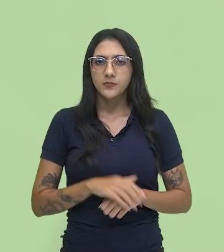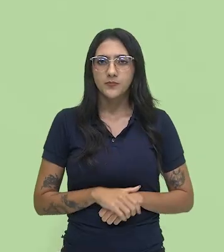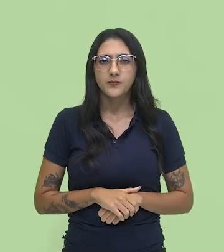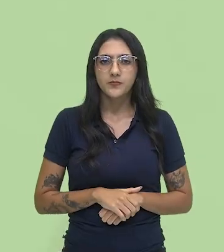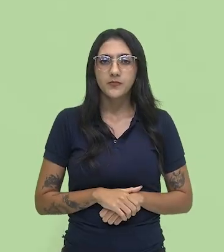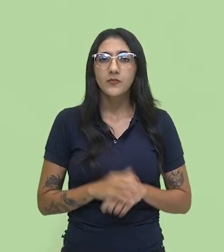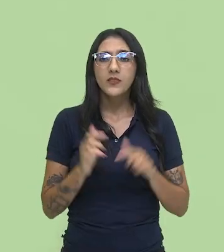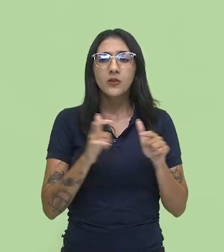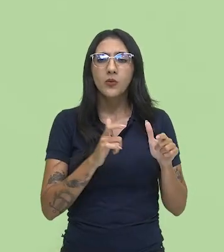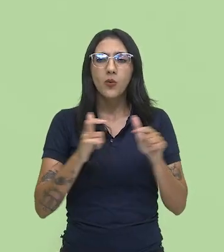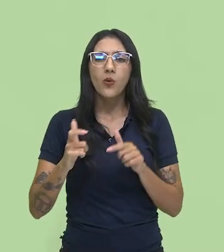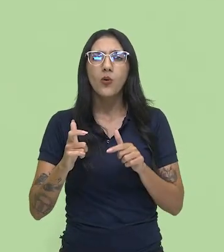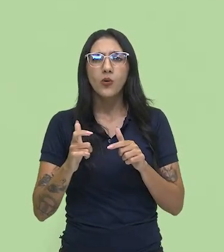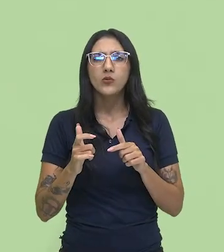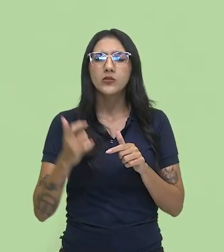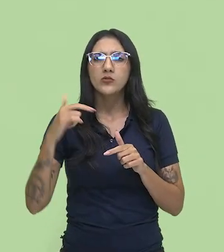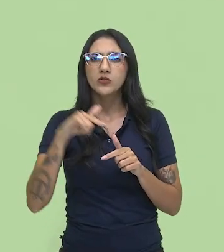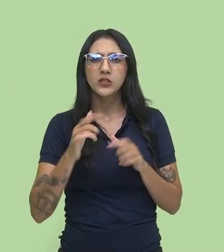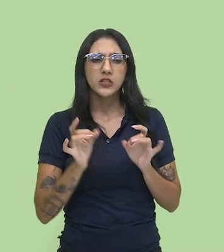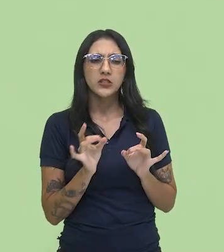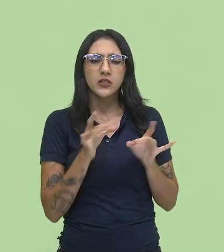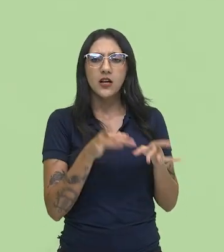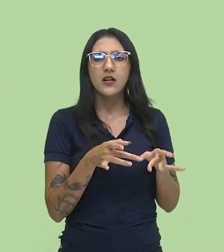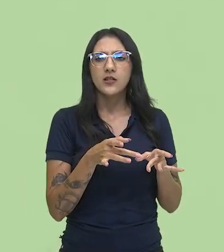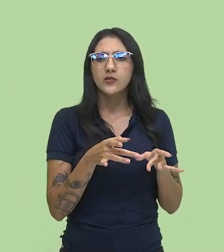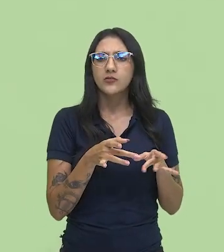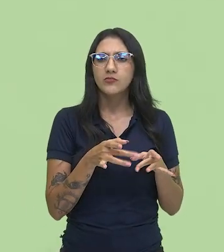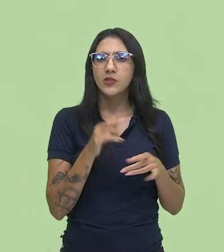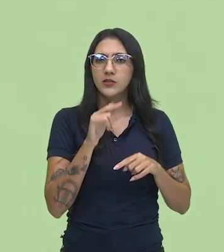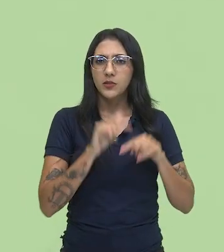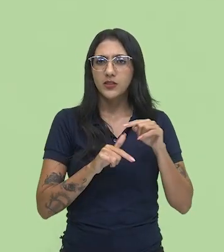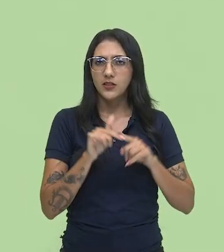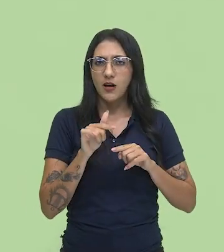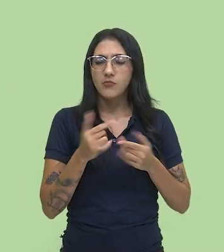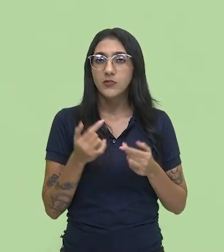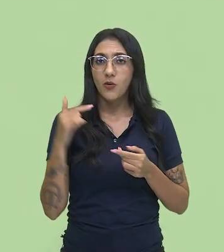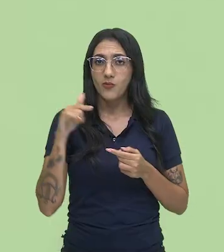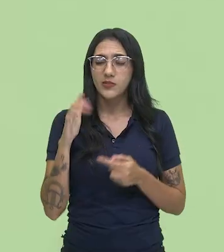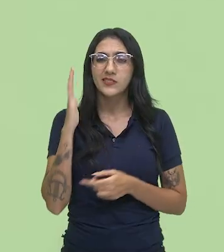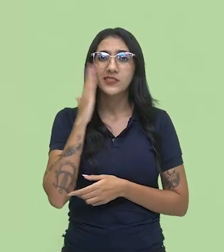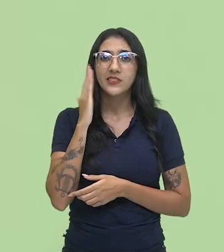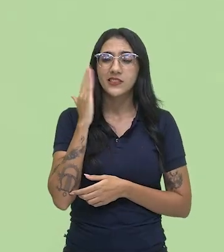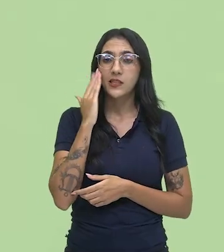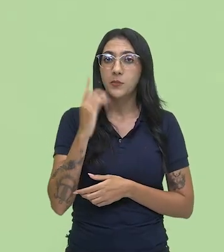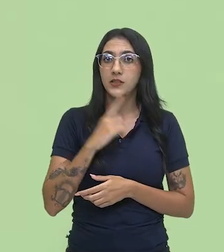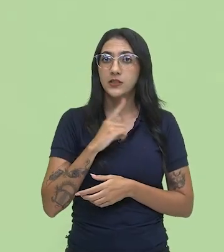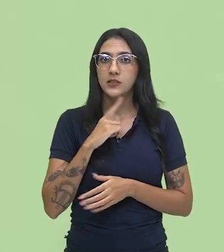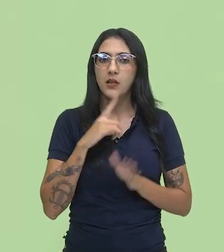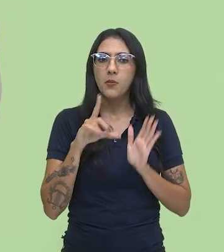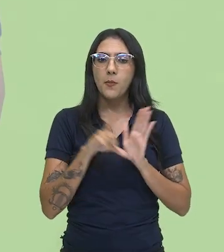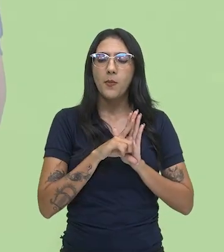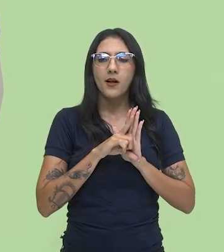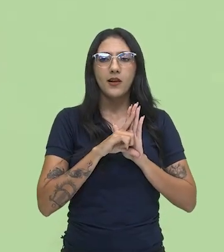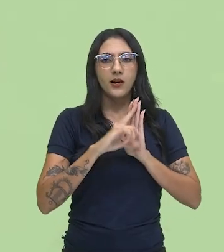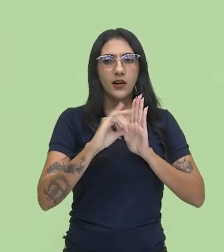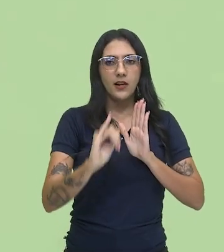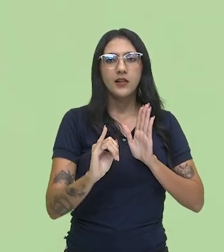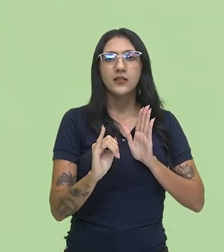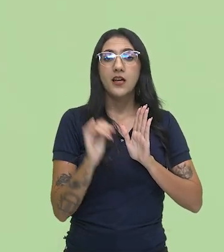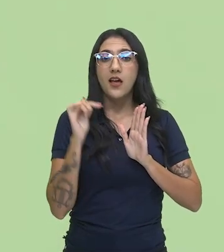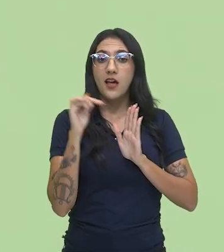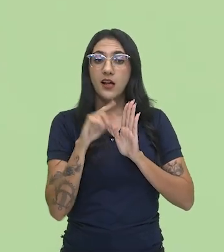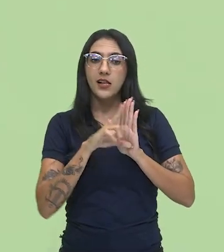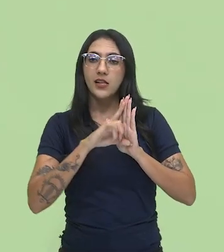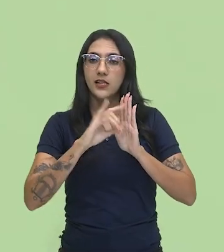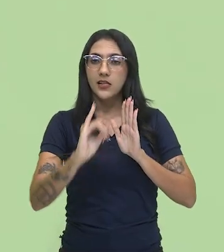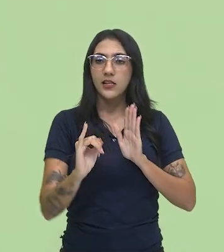você descarta esse teu lixo? Você sabe que existe uma lei, né? E essa lei, ela